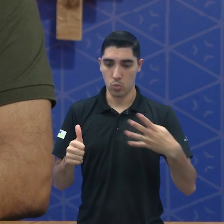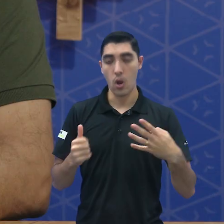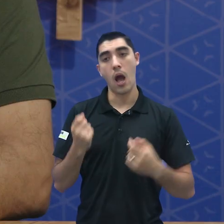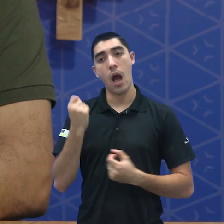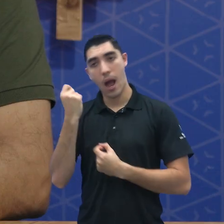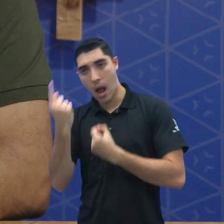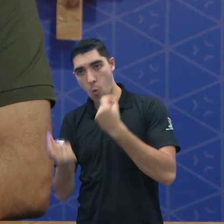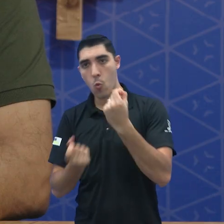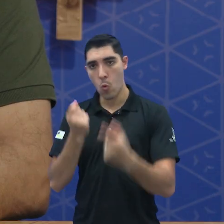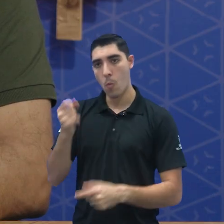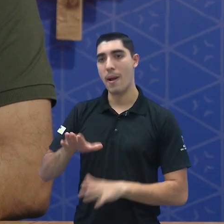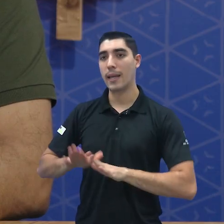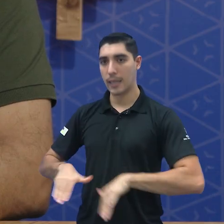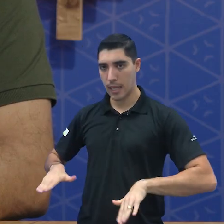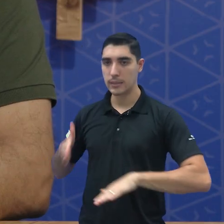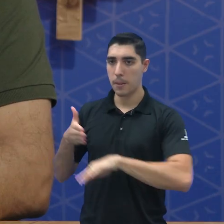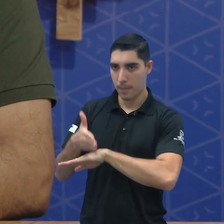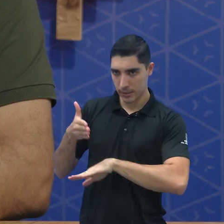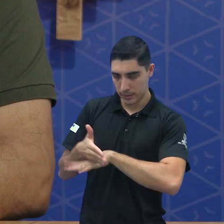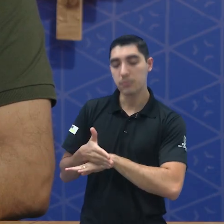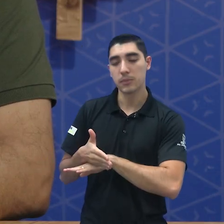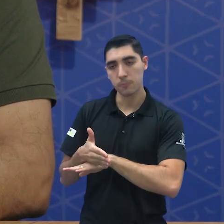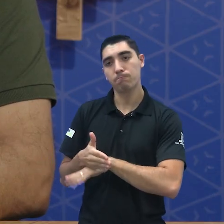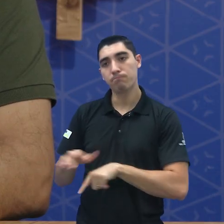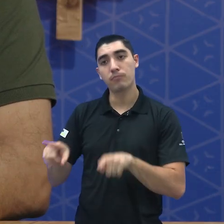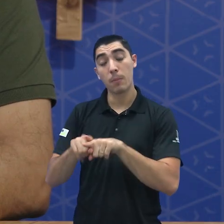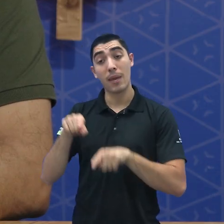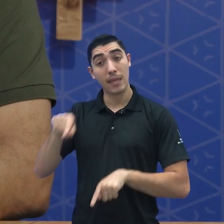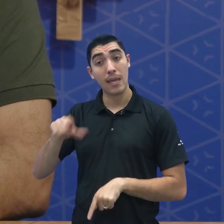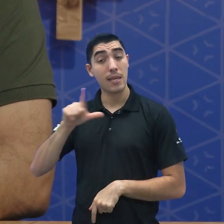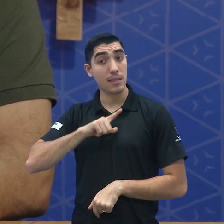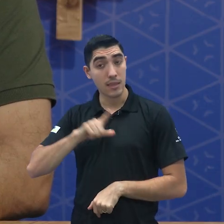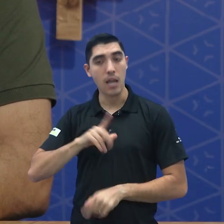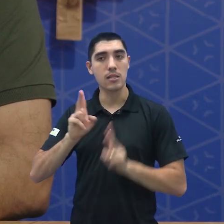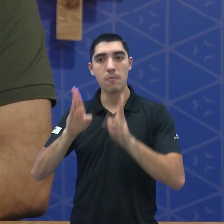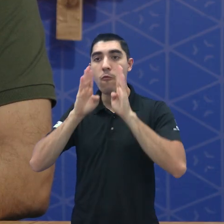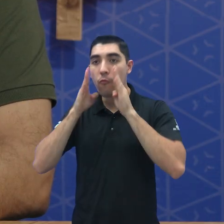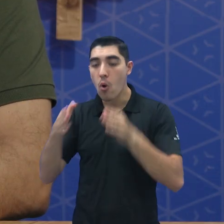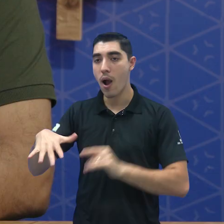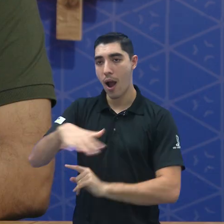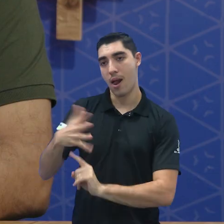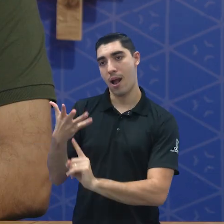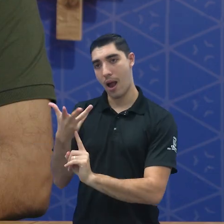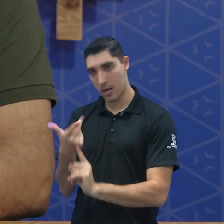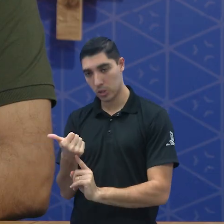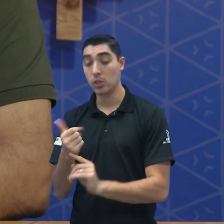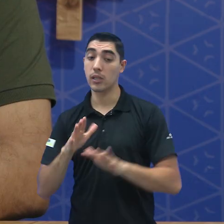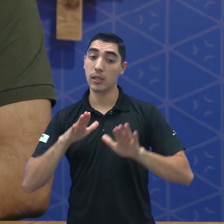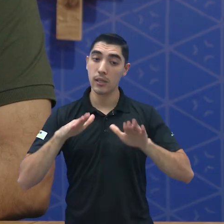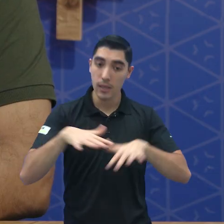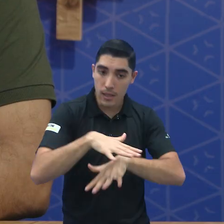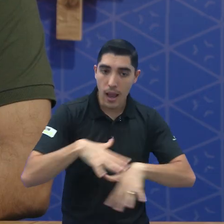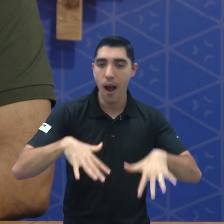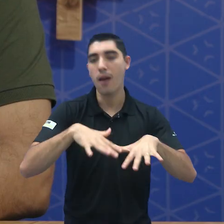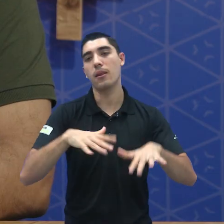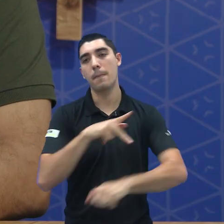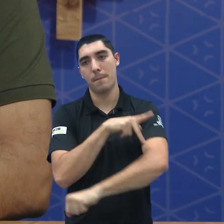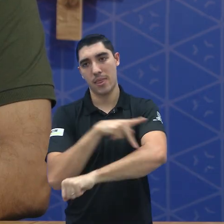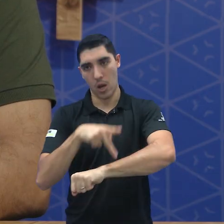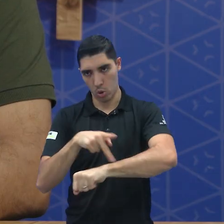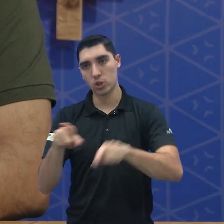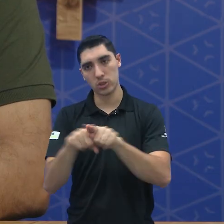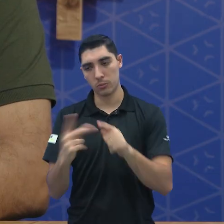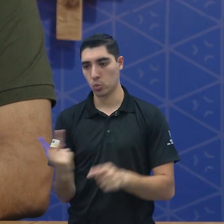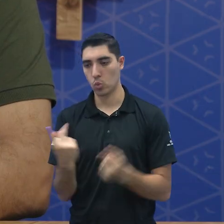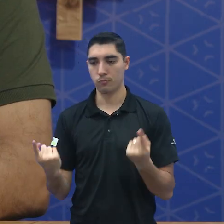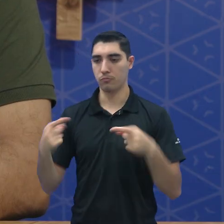que participam das atividades e lá a gente tem várias atividades voltadas para a área artística e também para a área pedagógica. Então a